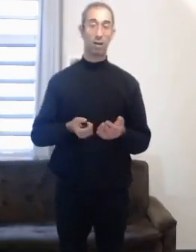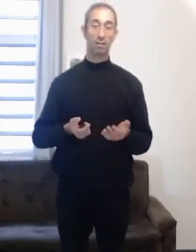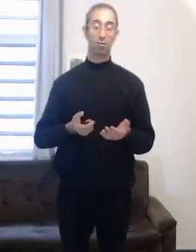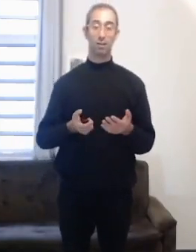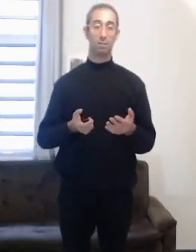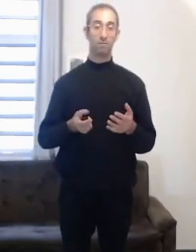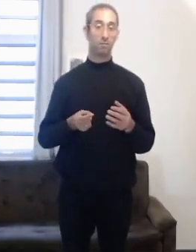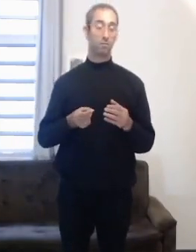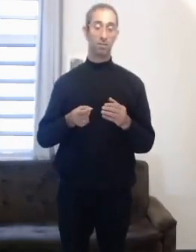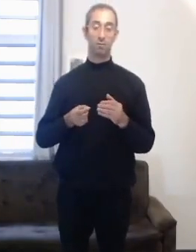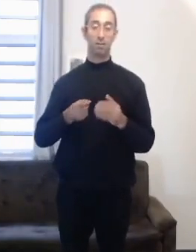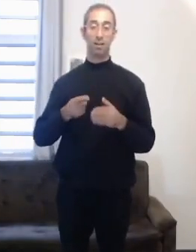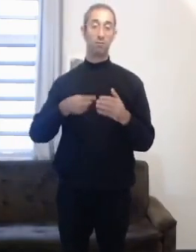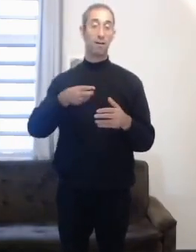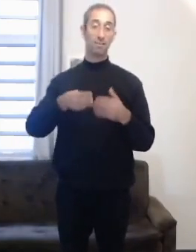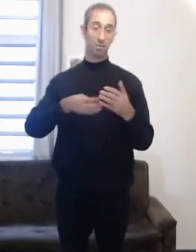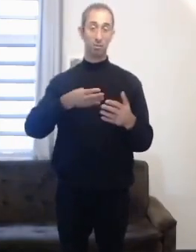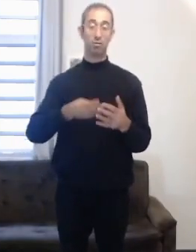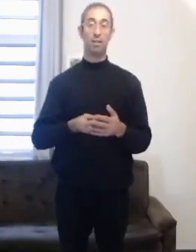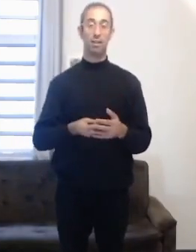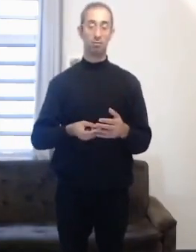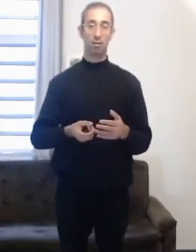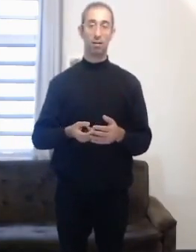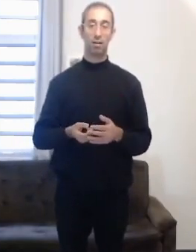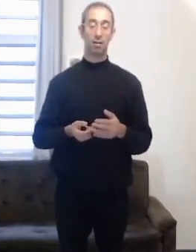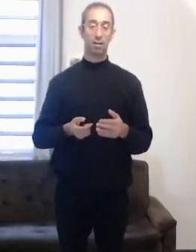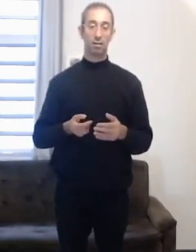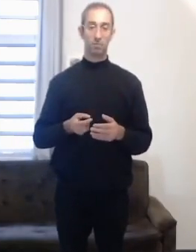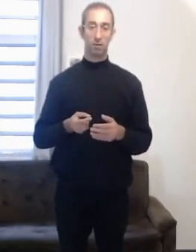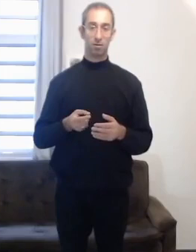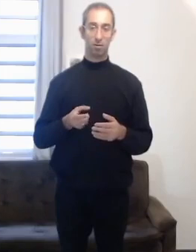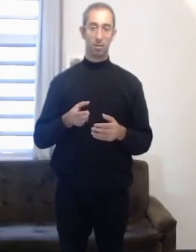Eu quis colocar esse comentário para vocês não ficarem no vazio, né? Dentro